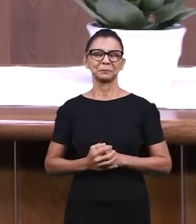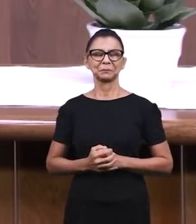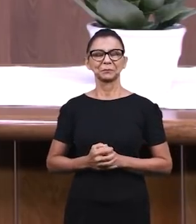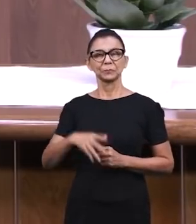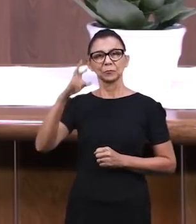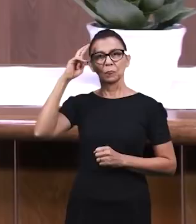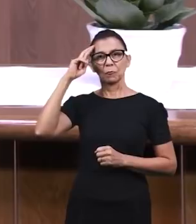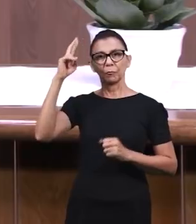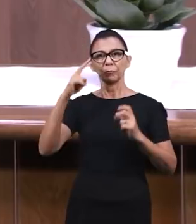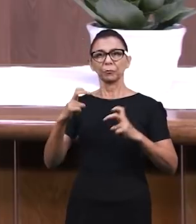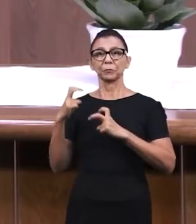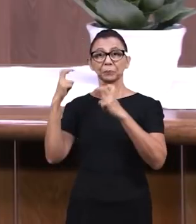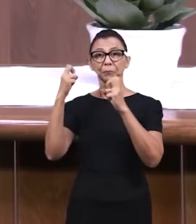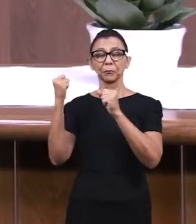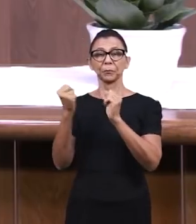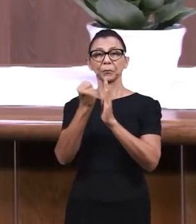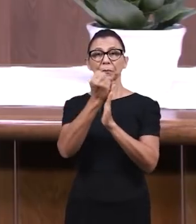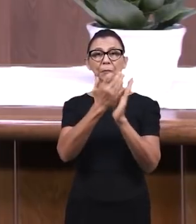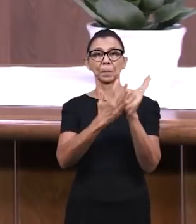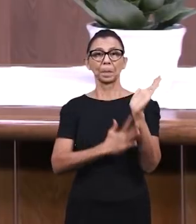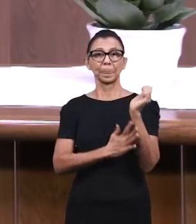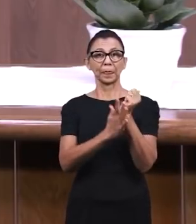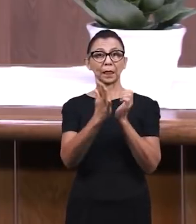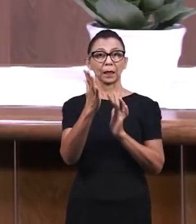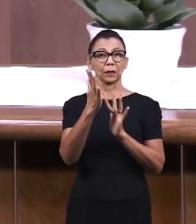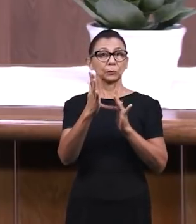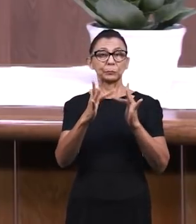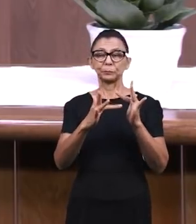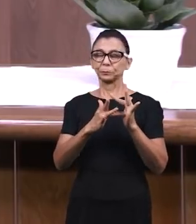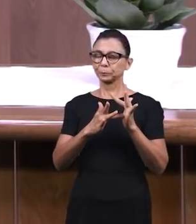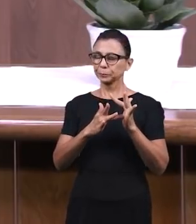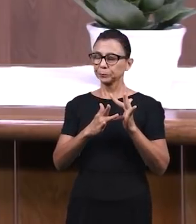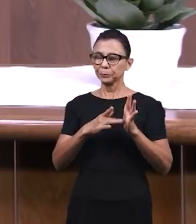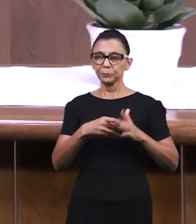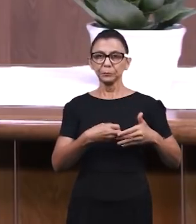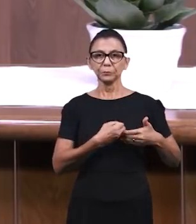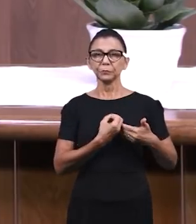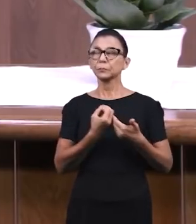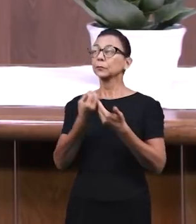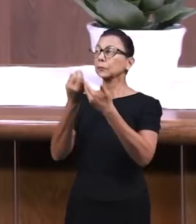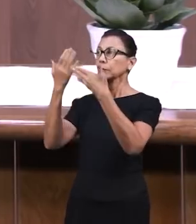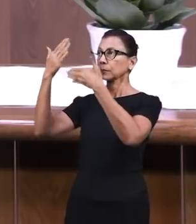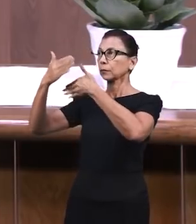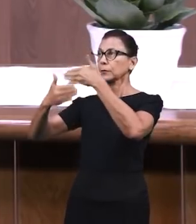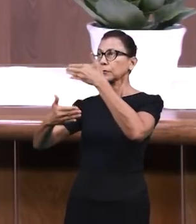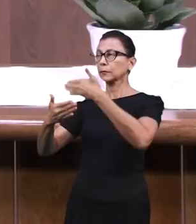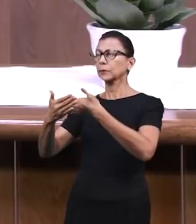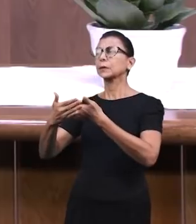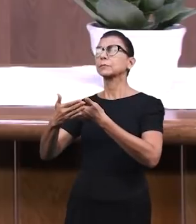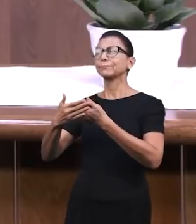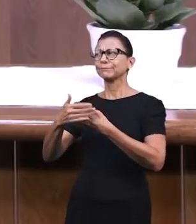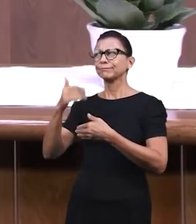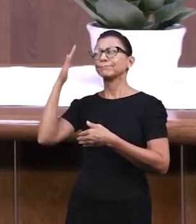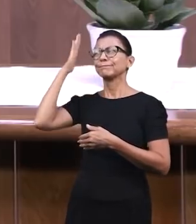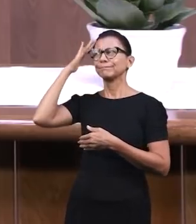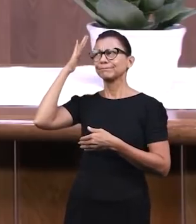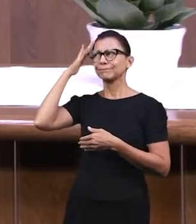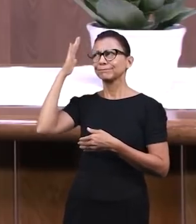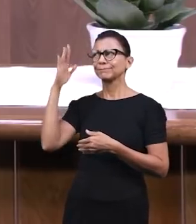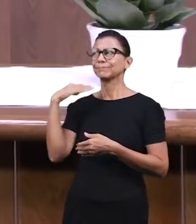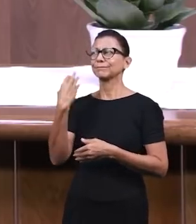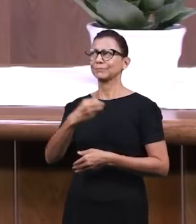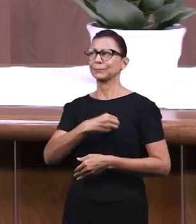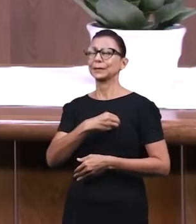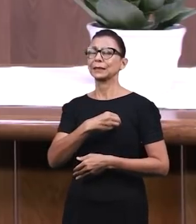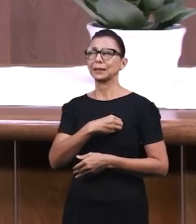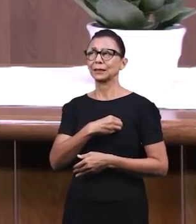orar. Senhor, nós clamamos pelo poder que há no sangue do Senhor Jesus. Colocamos a nossa vida diante de Ti, reconhecendo que somos